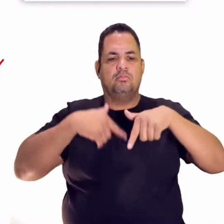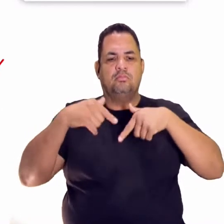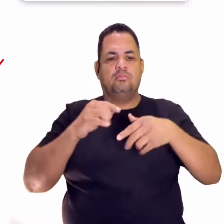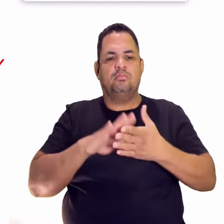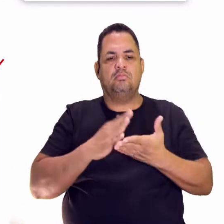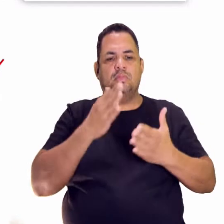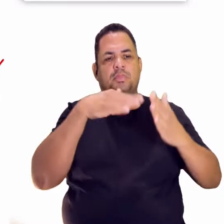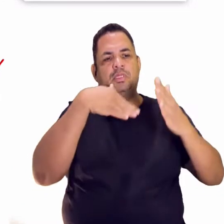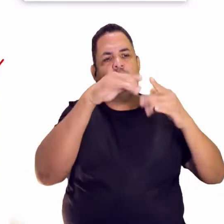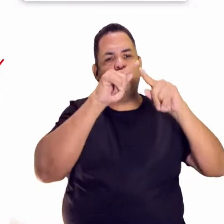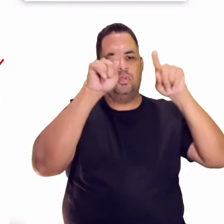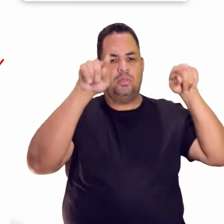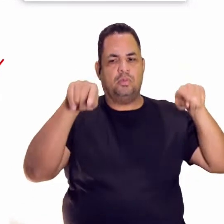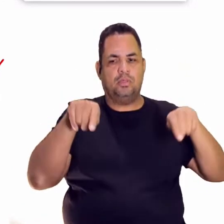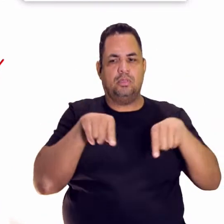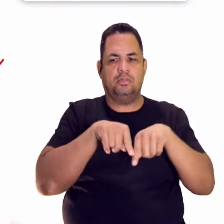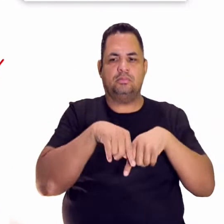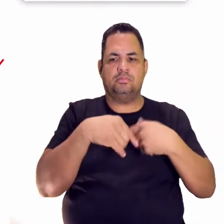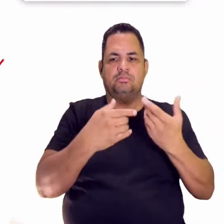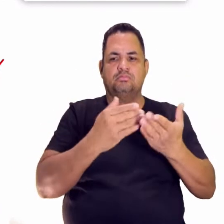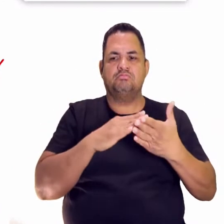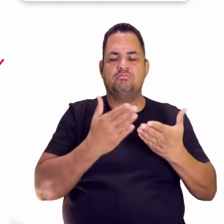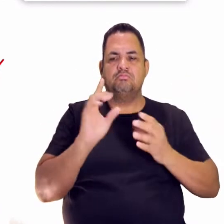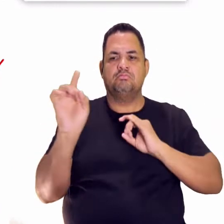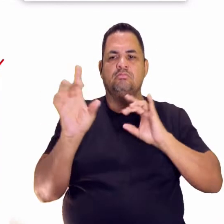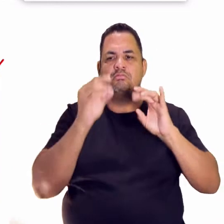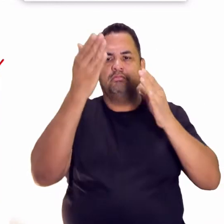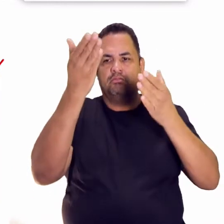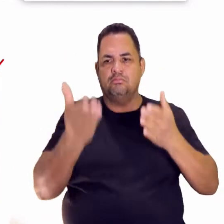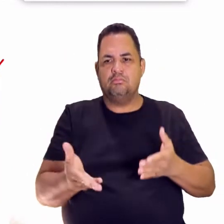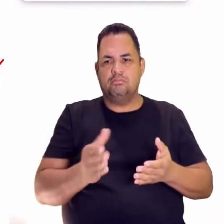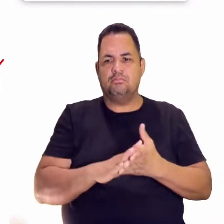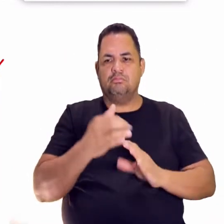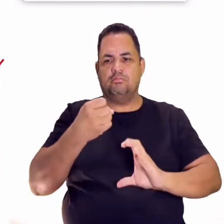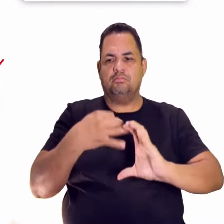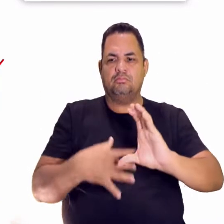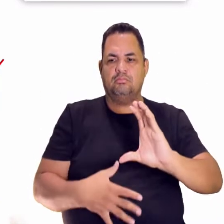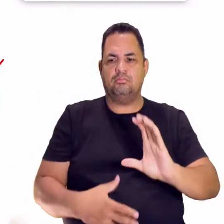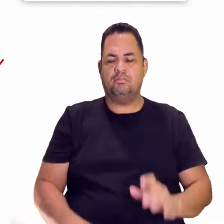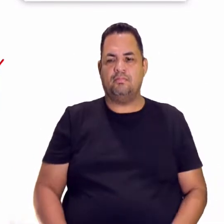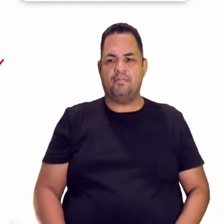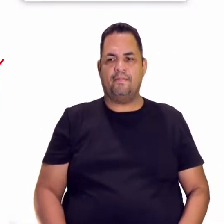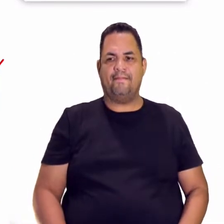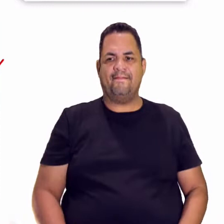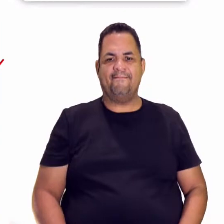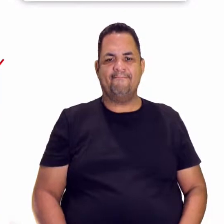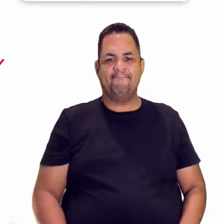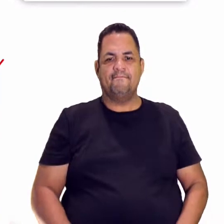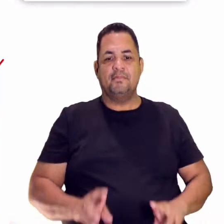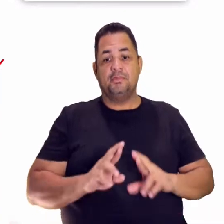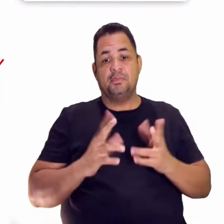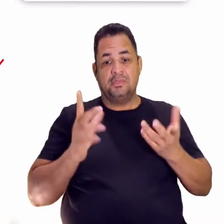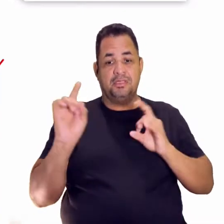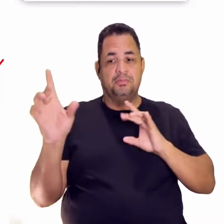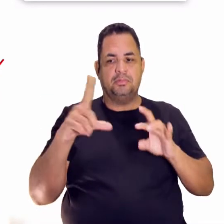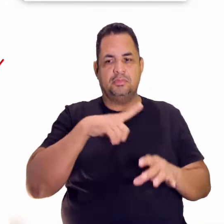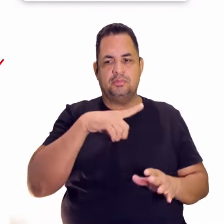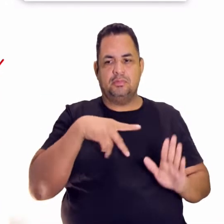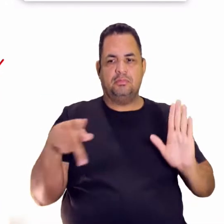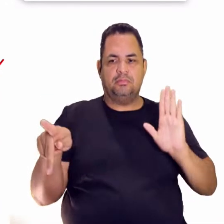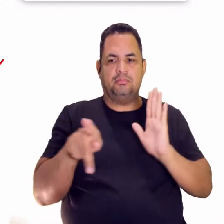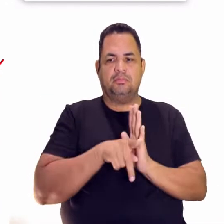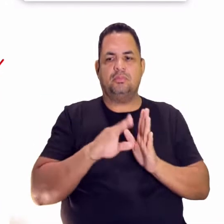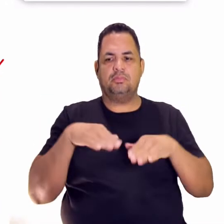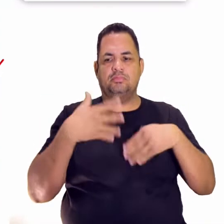produção de obras. Então, cada uma dessas características aqui é um mundo. Quando a gente